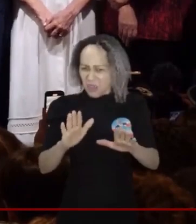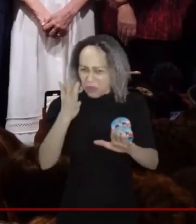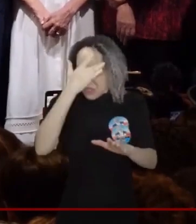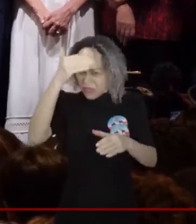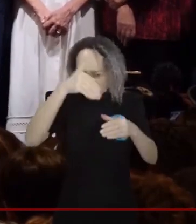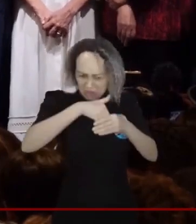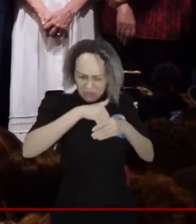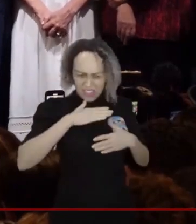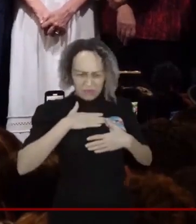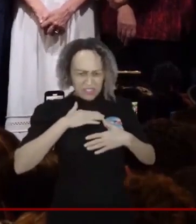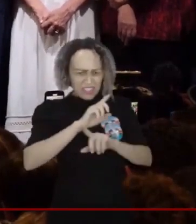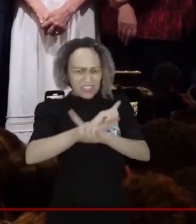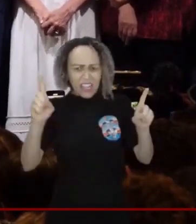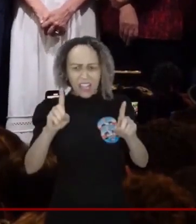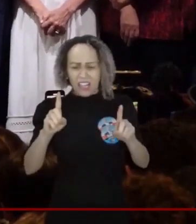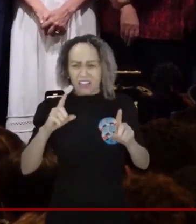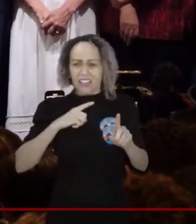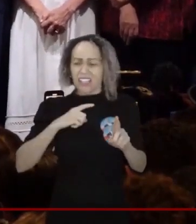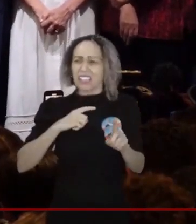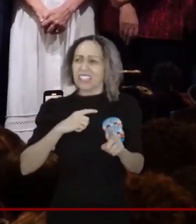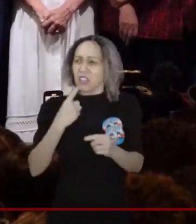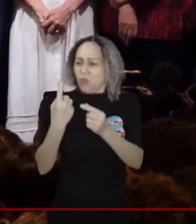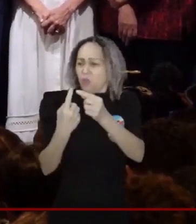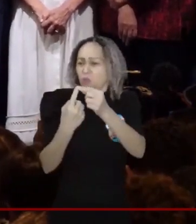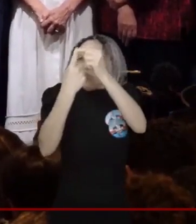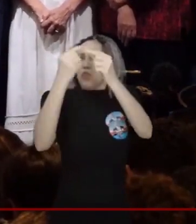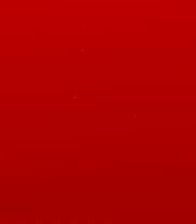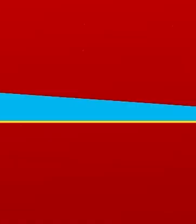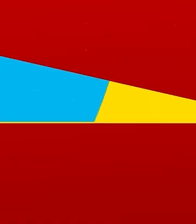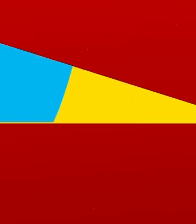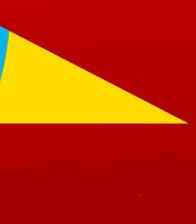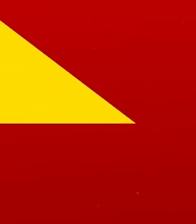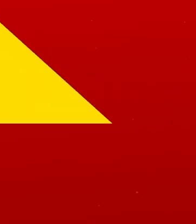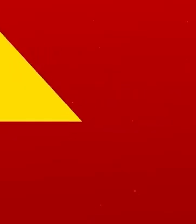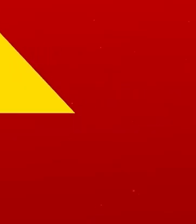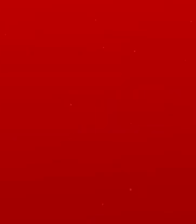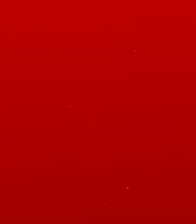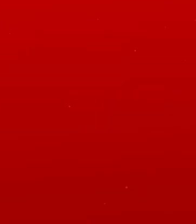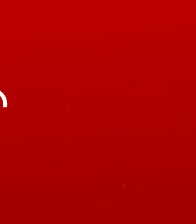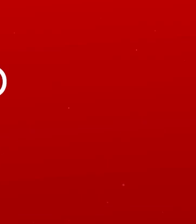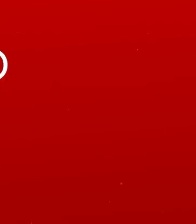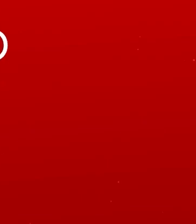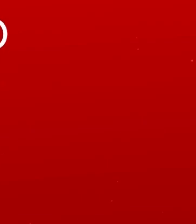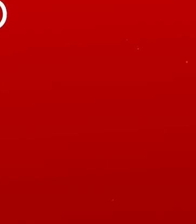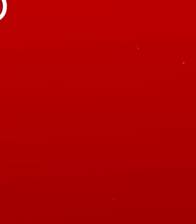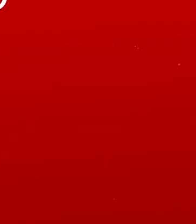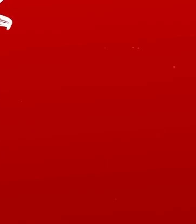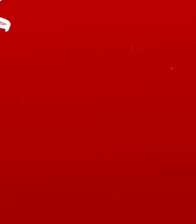Brasis. Somos um único país, um único povo, uma grande nação.